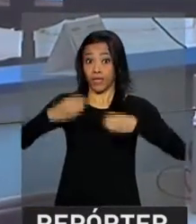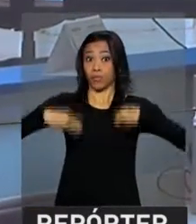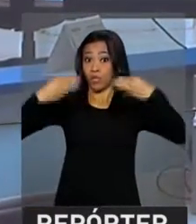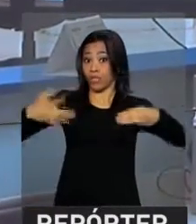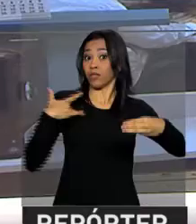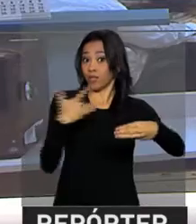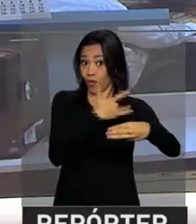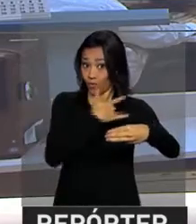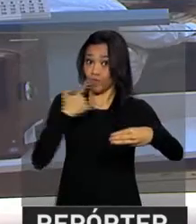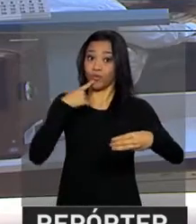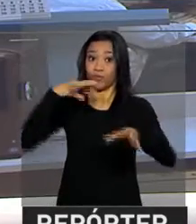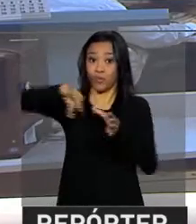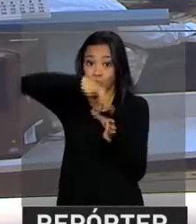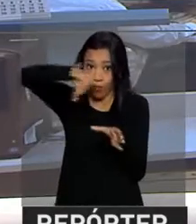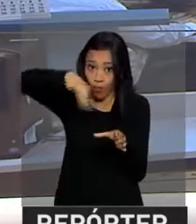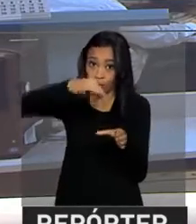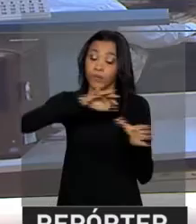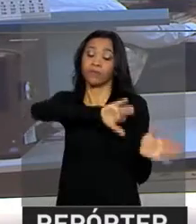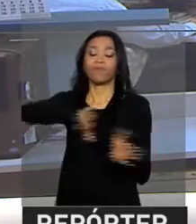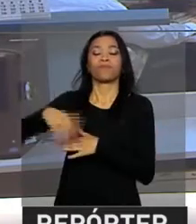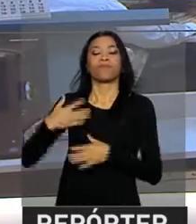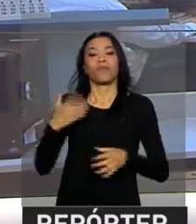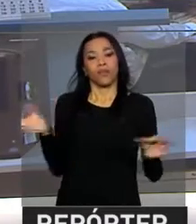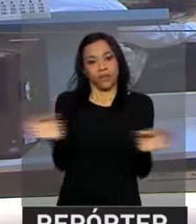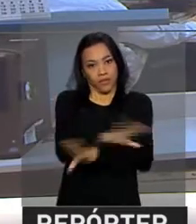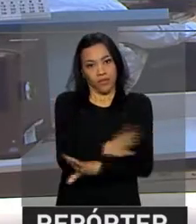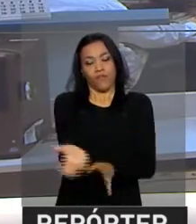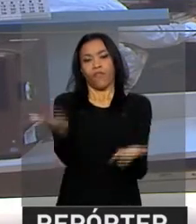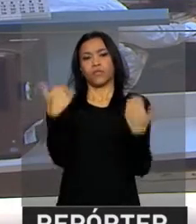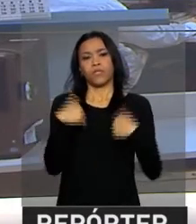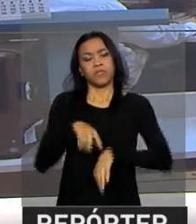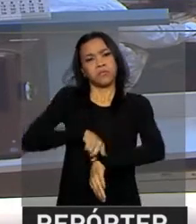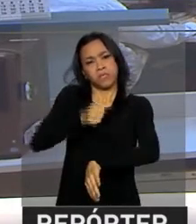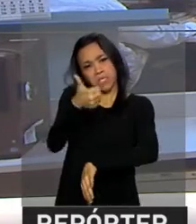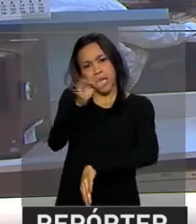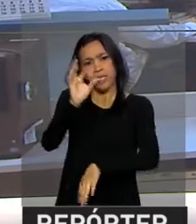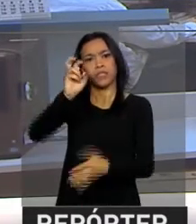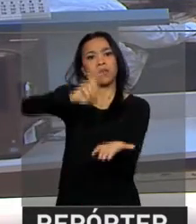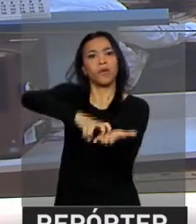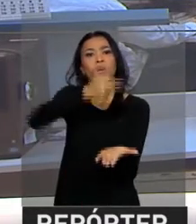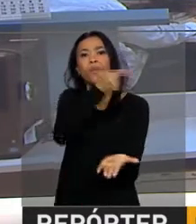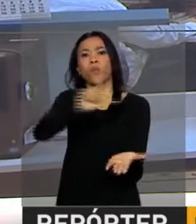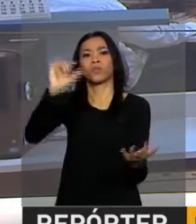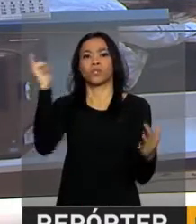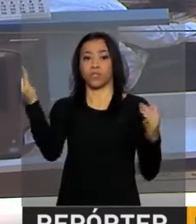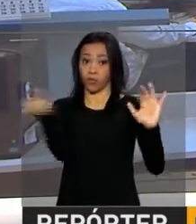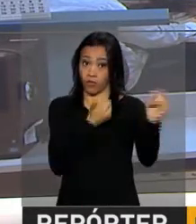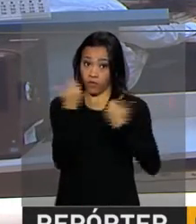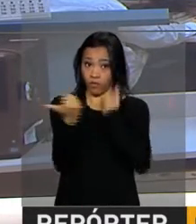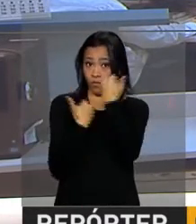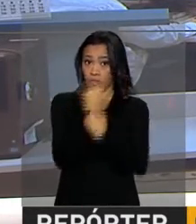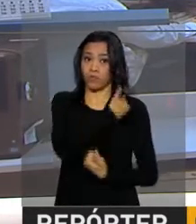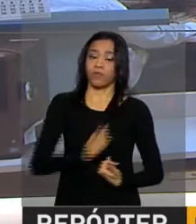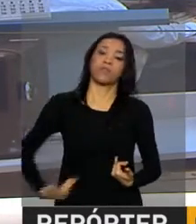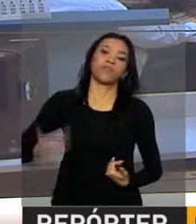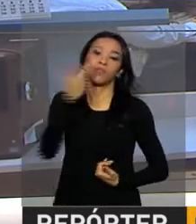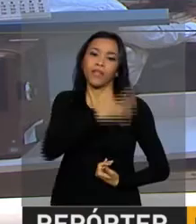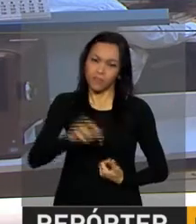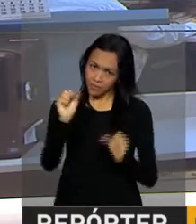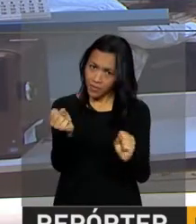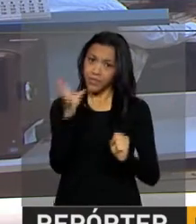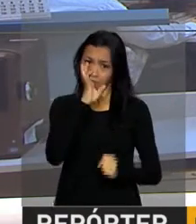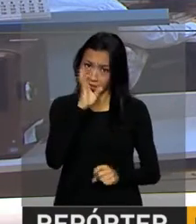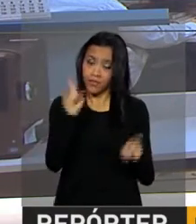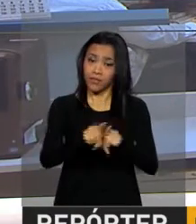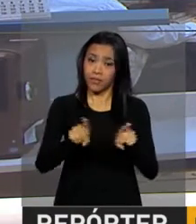da Saúde. Nós ficamos por aqui, voltamos a qualquer momento ou às 10 da manhã com outras informações do governo federal. Acompanhe também